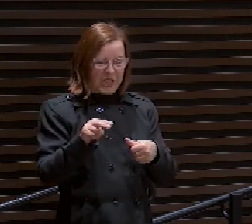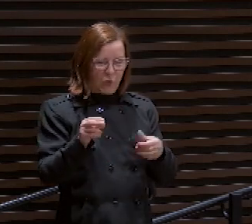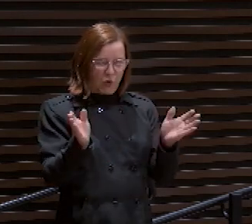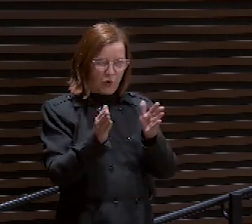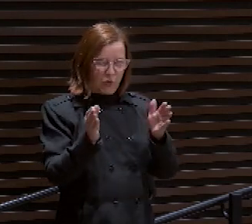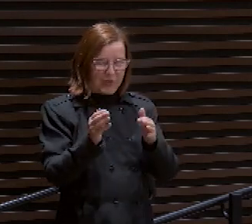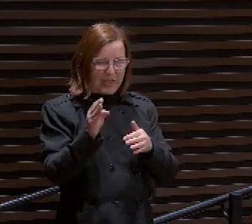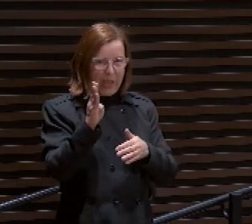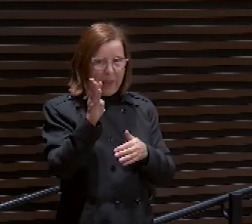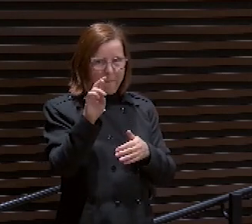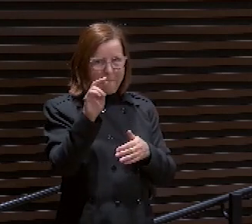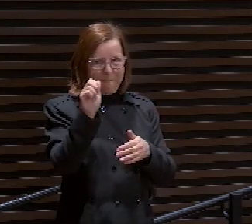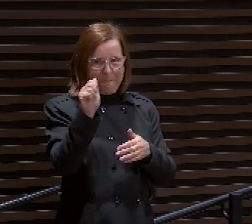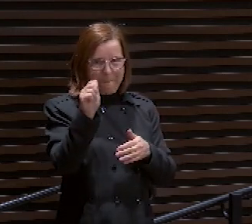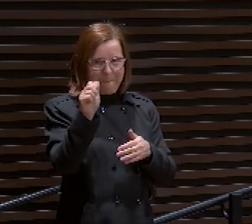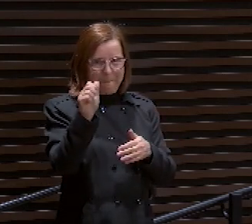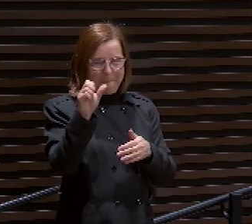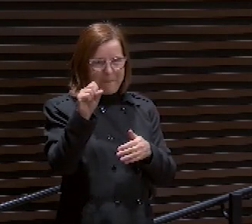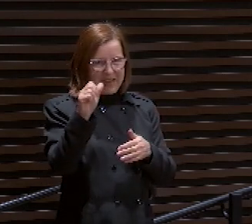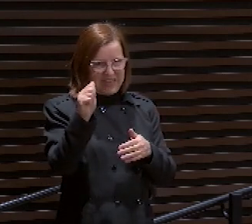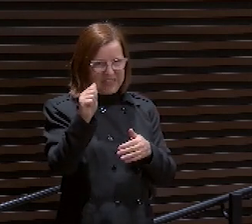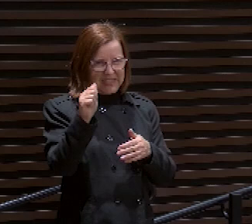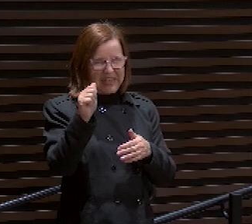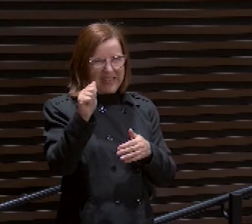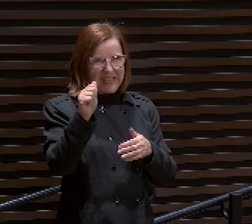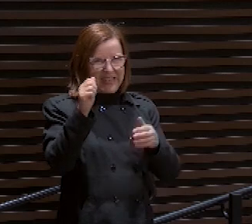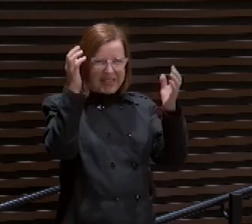mas vence o mal com o bem. Amém.